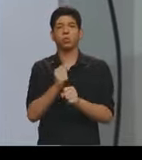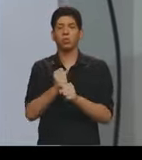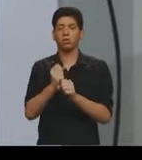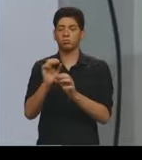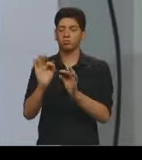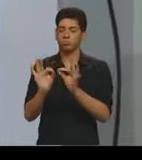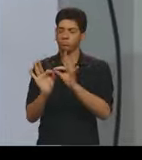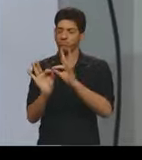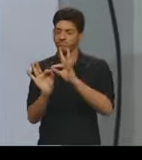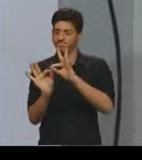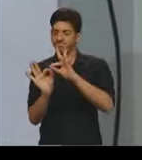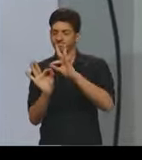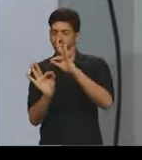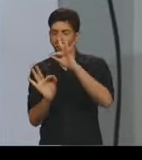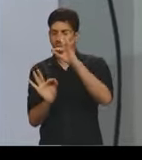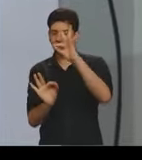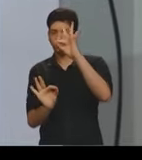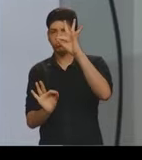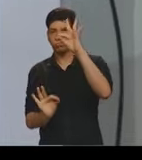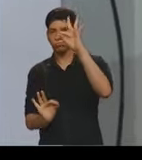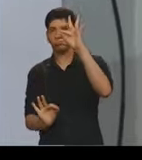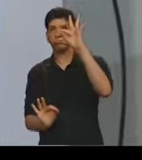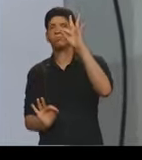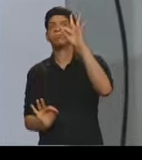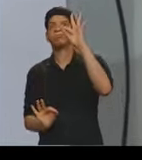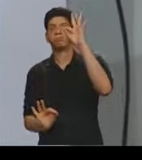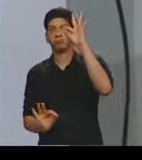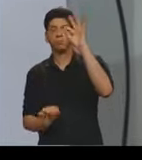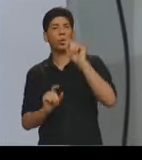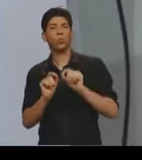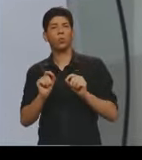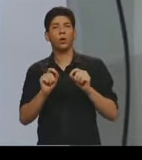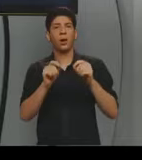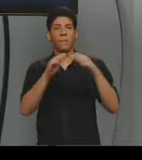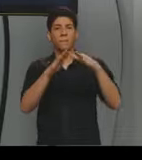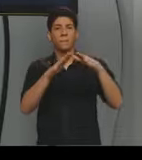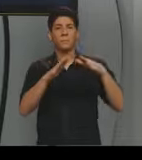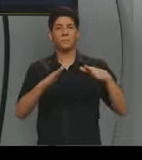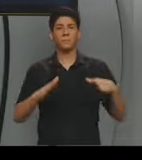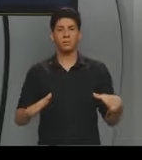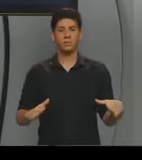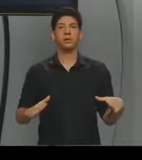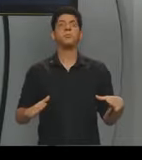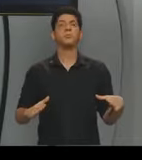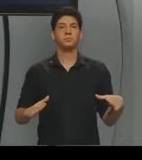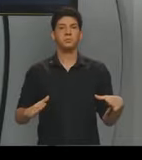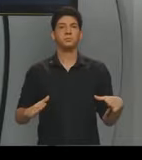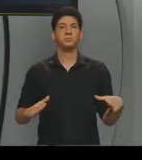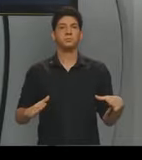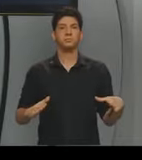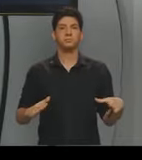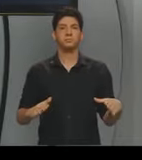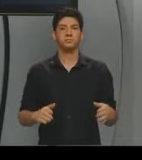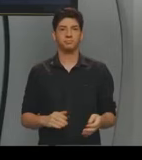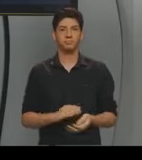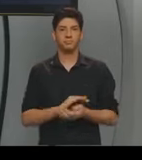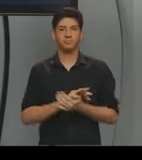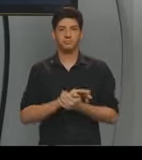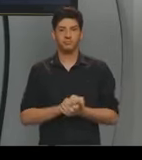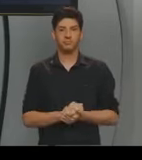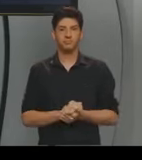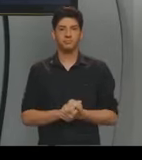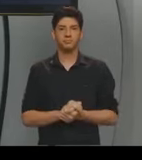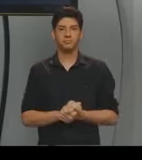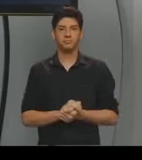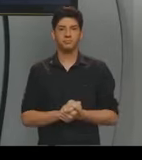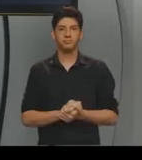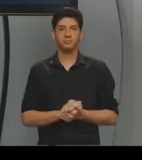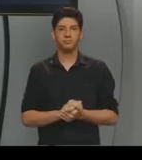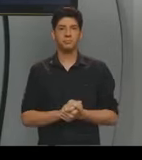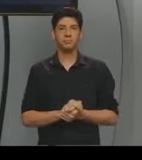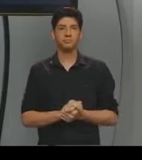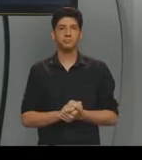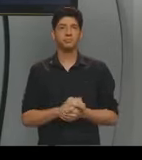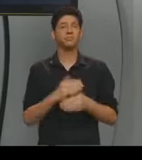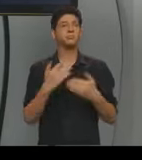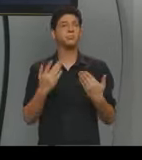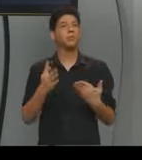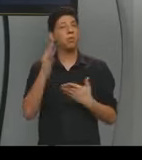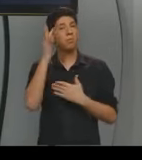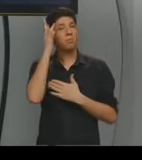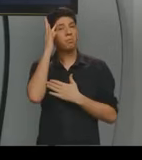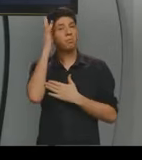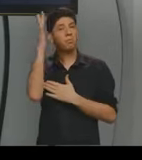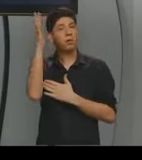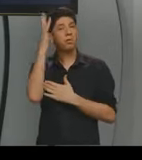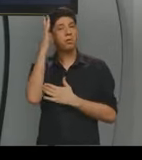muito alta, que é a pirâmide de Kelps, Então, o que o